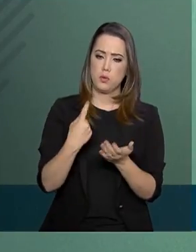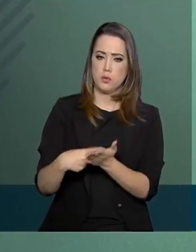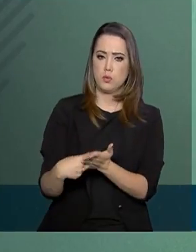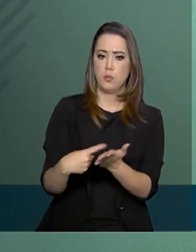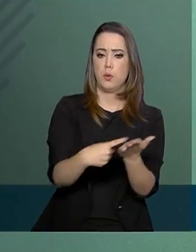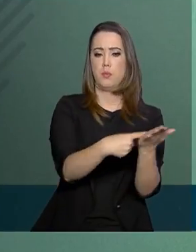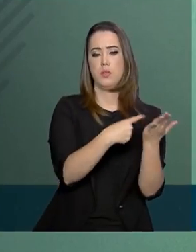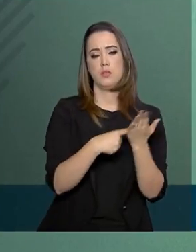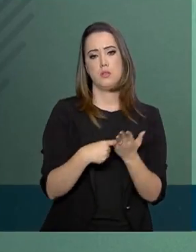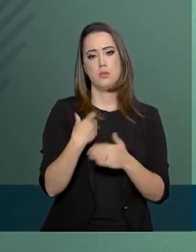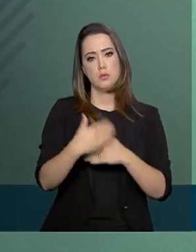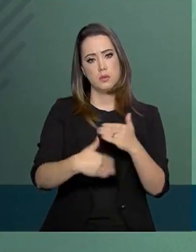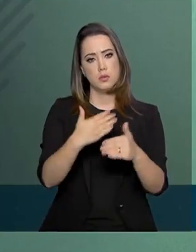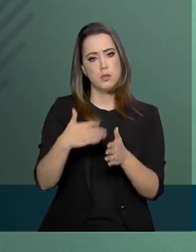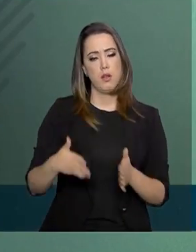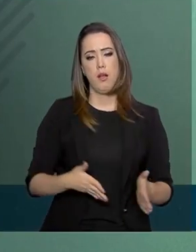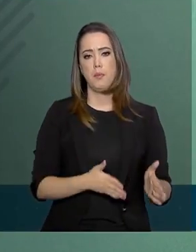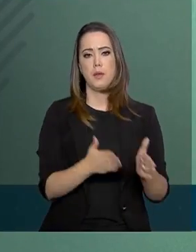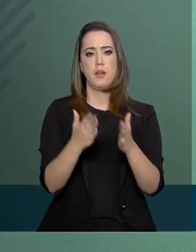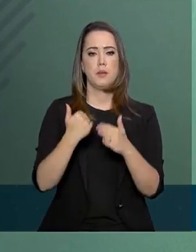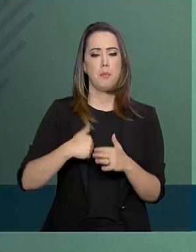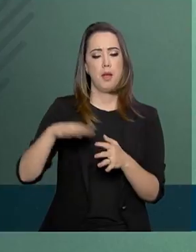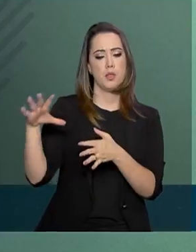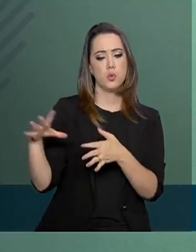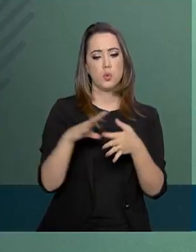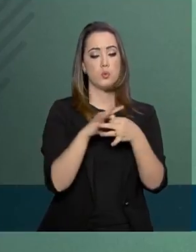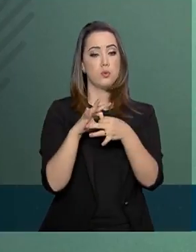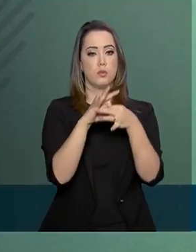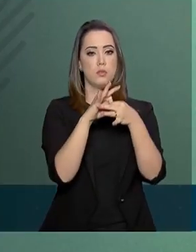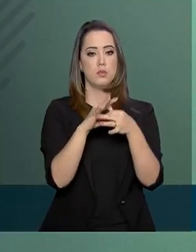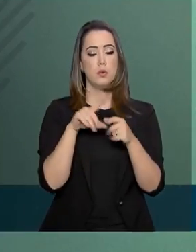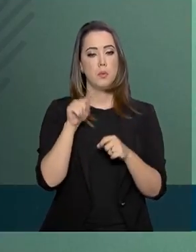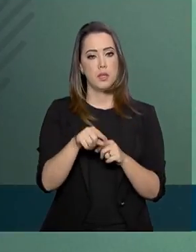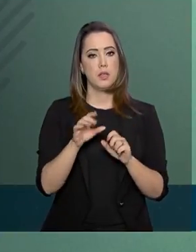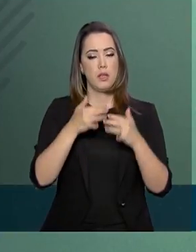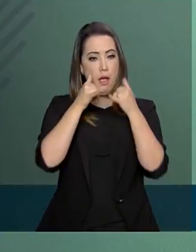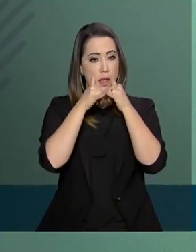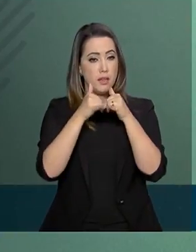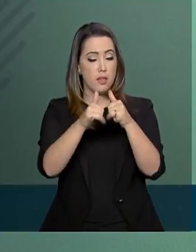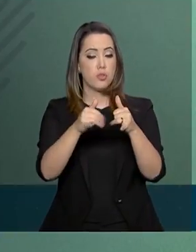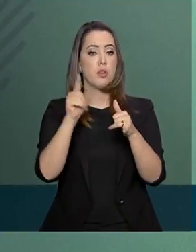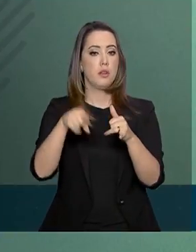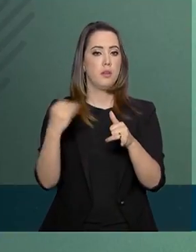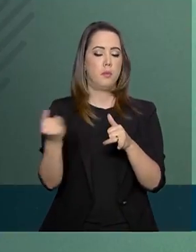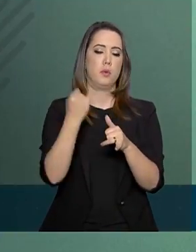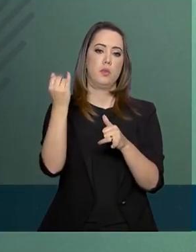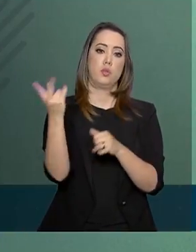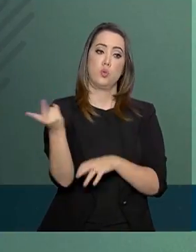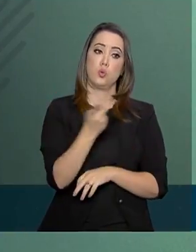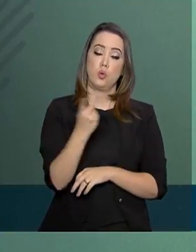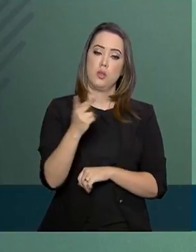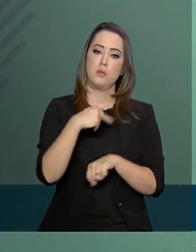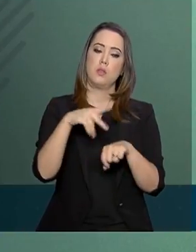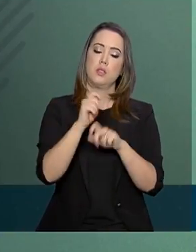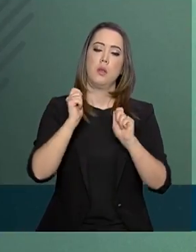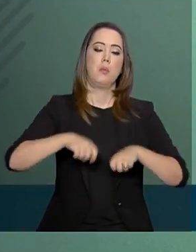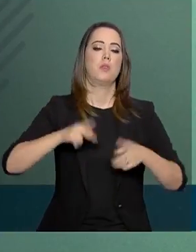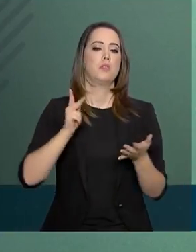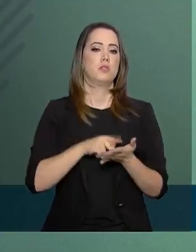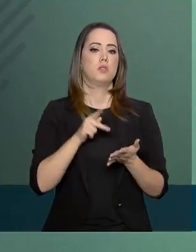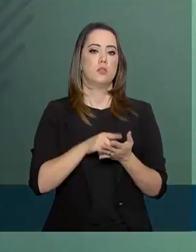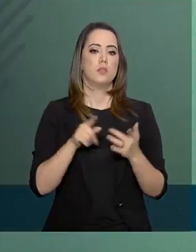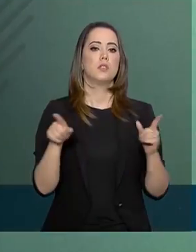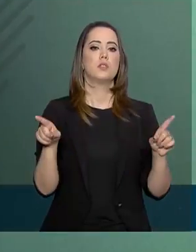solução caminharem ainda mais em conjunto para que aquela energia que é tão importante aos dois países possa de fato